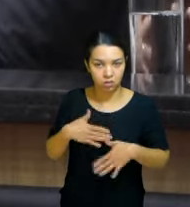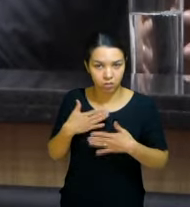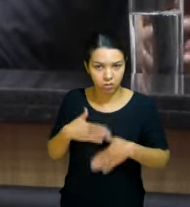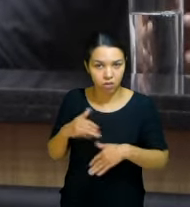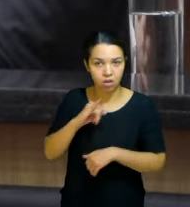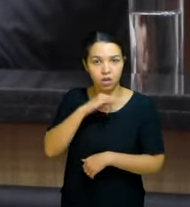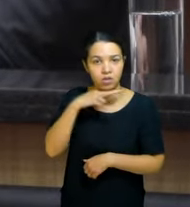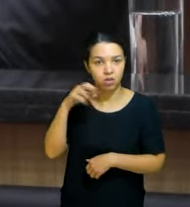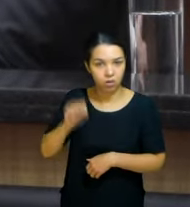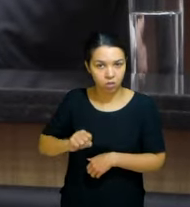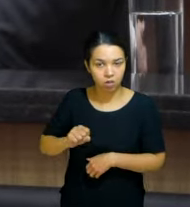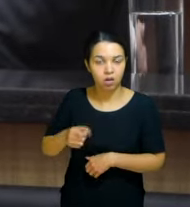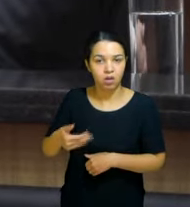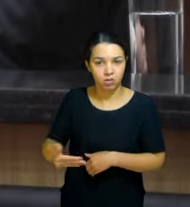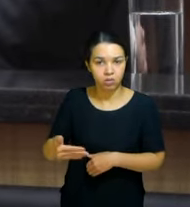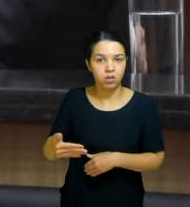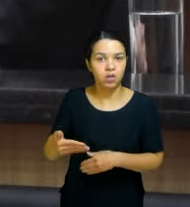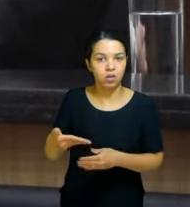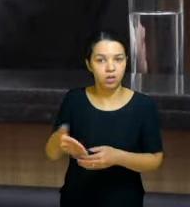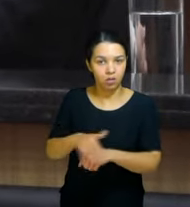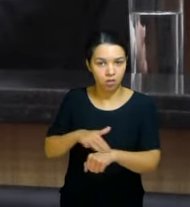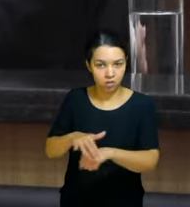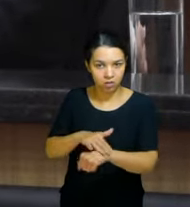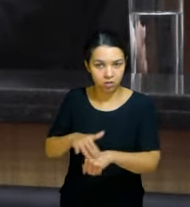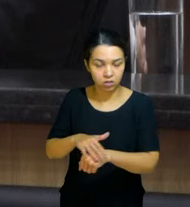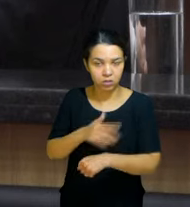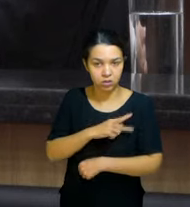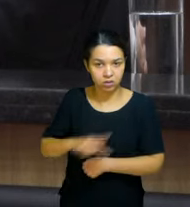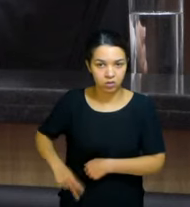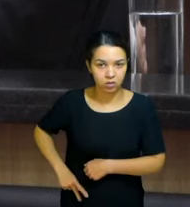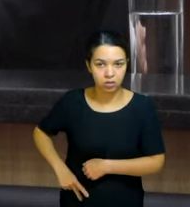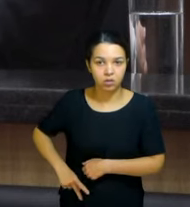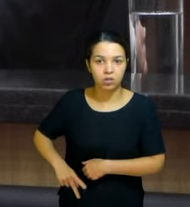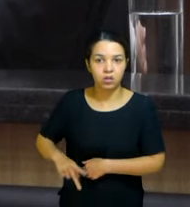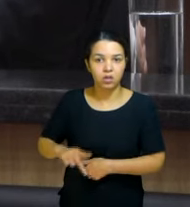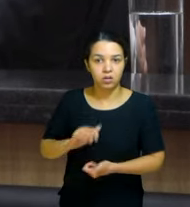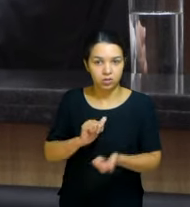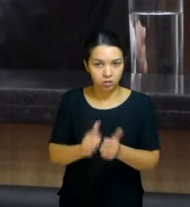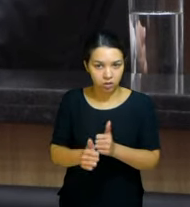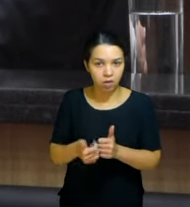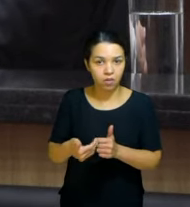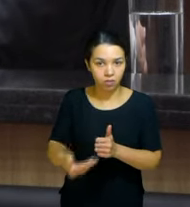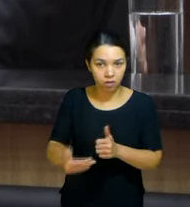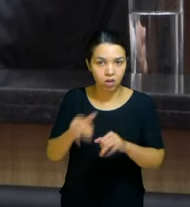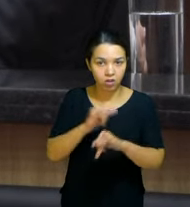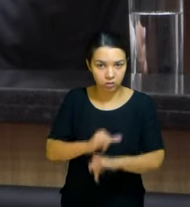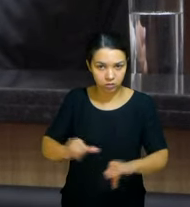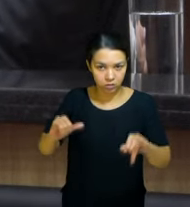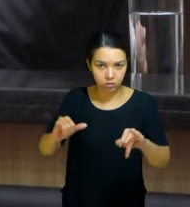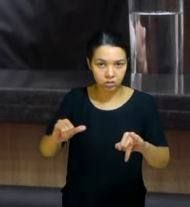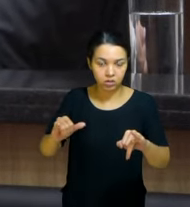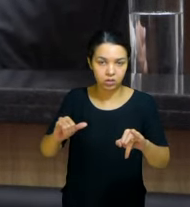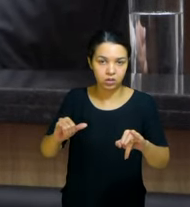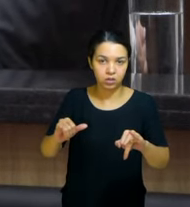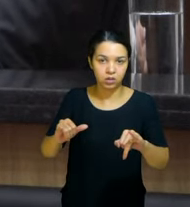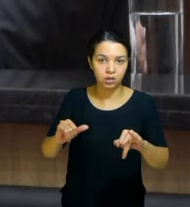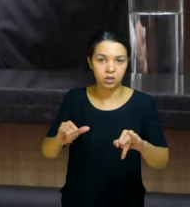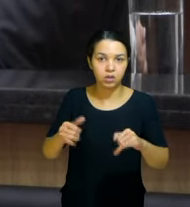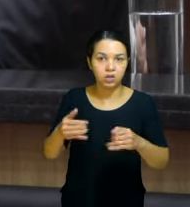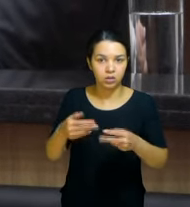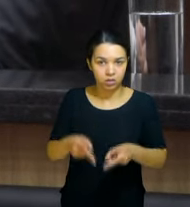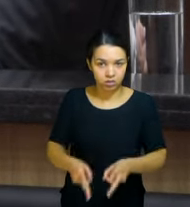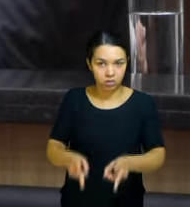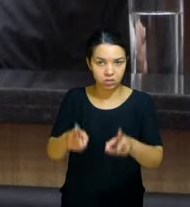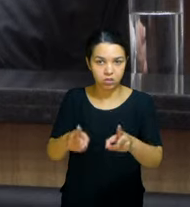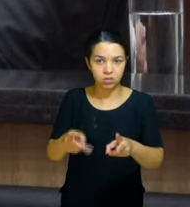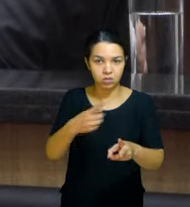aí um concorde aí do nosso presidente da Federação de Atletismo, a gente já pode fazer o anúncio aqui e seguir adiante. É